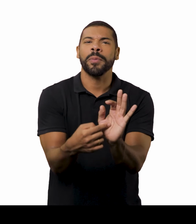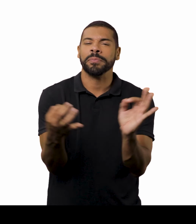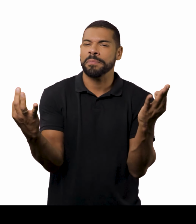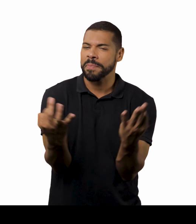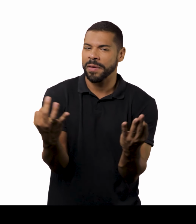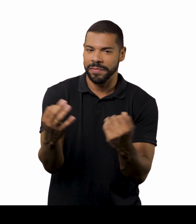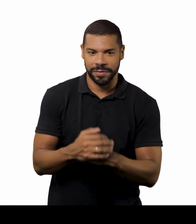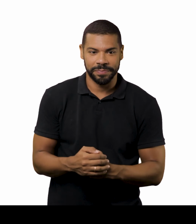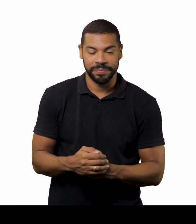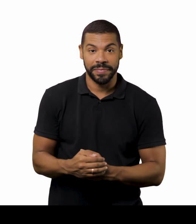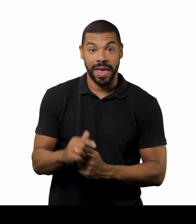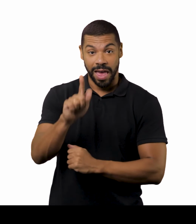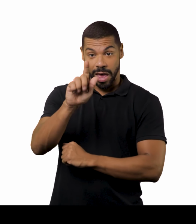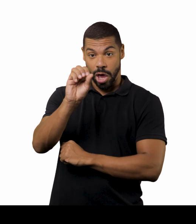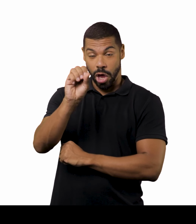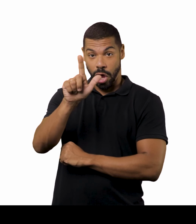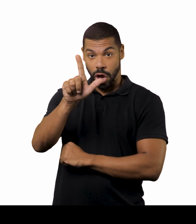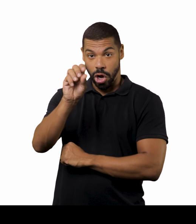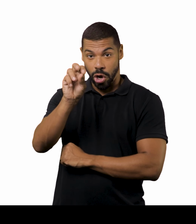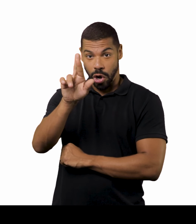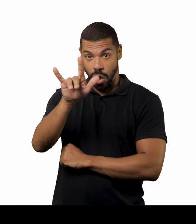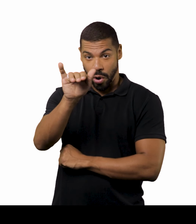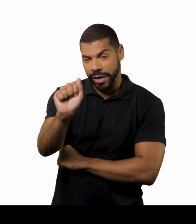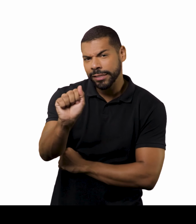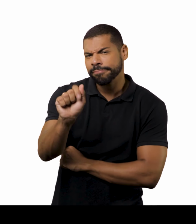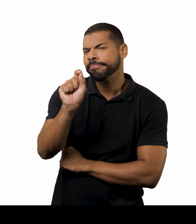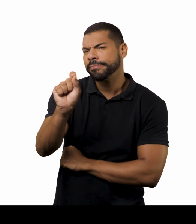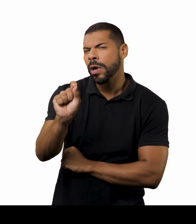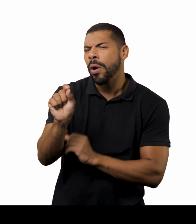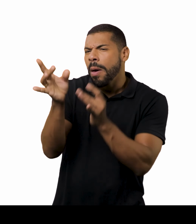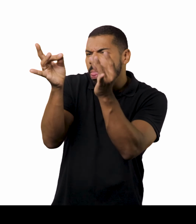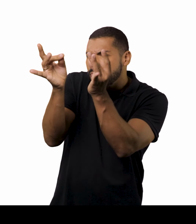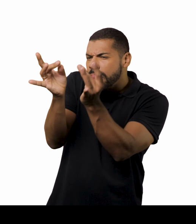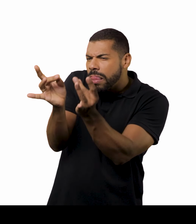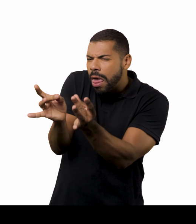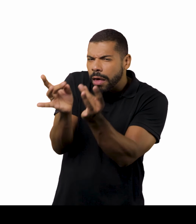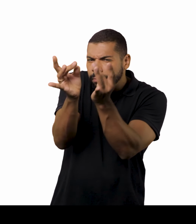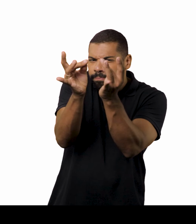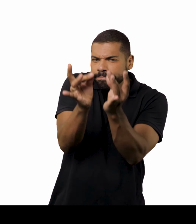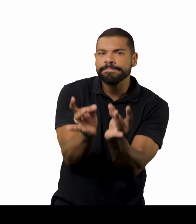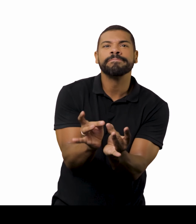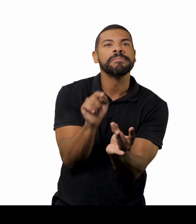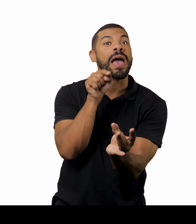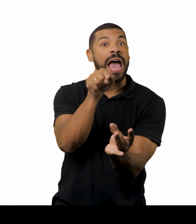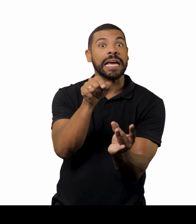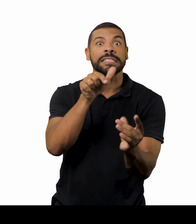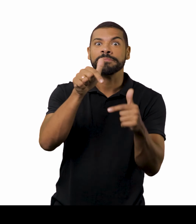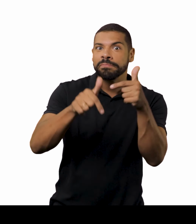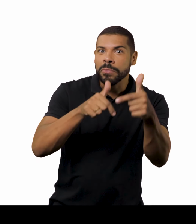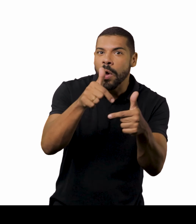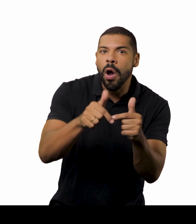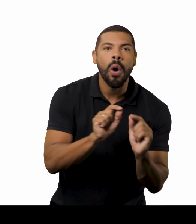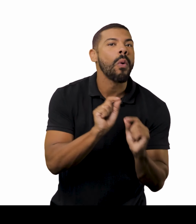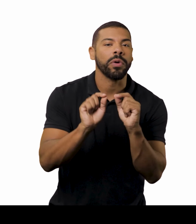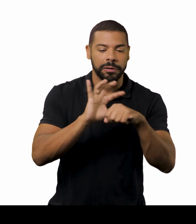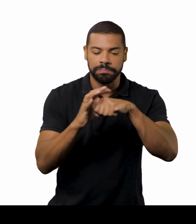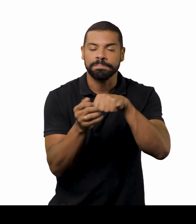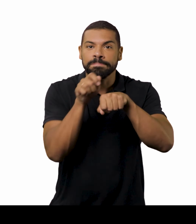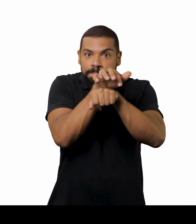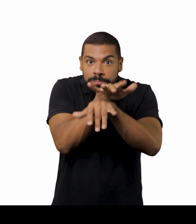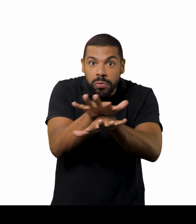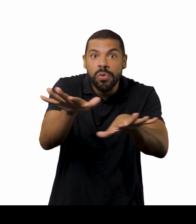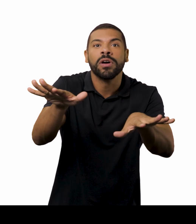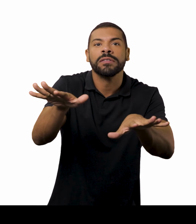shape perfeito. A Glória Coelho com a Laura Vinci tem um aspecto muito minimalista, muito limpo, e elas também trabalharam a questão